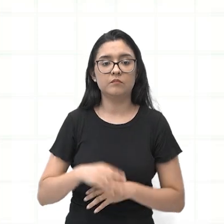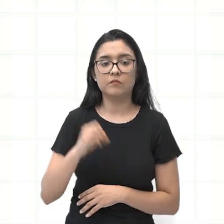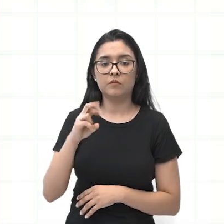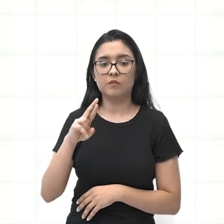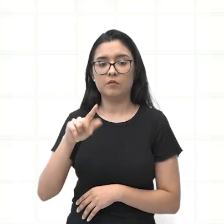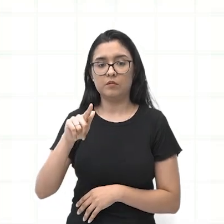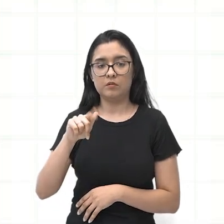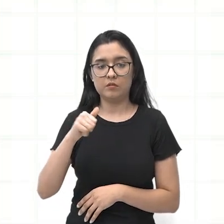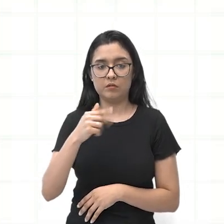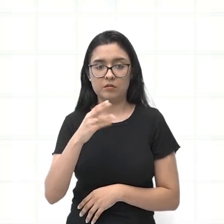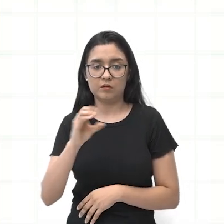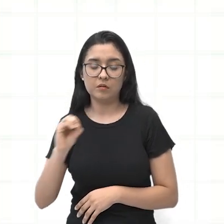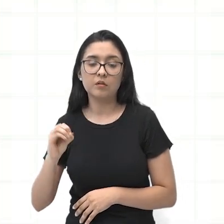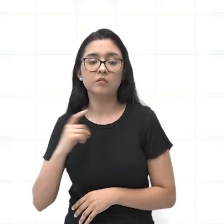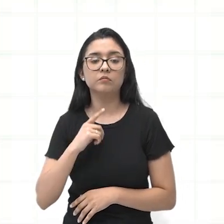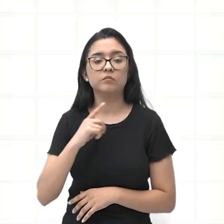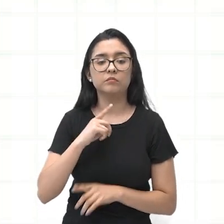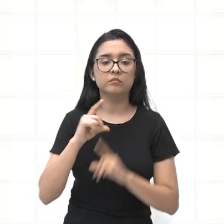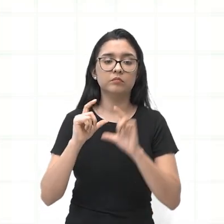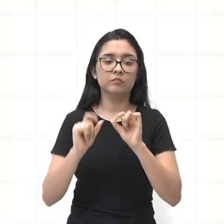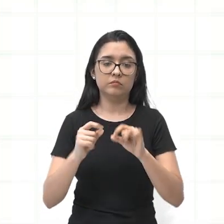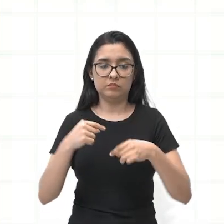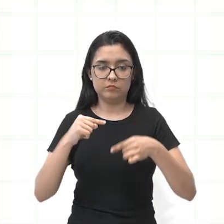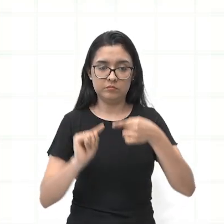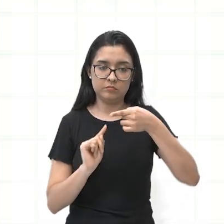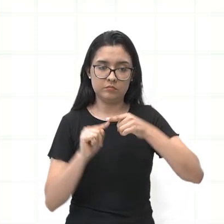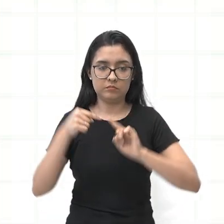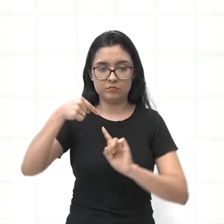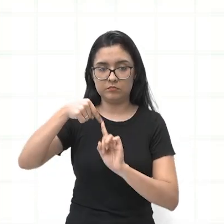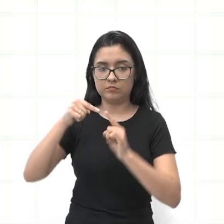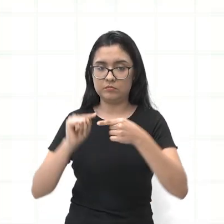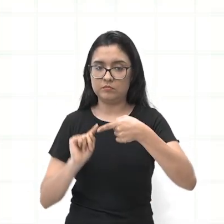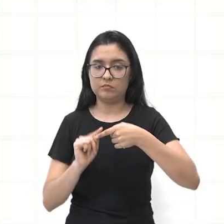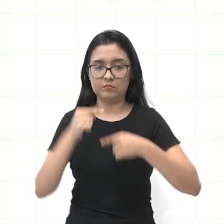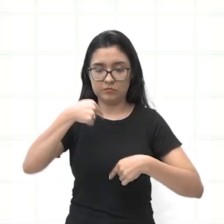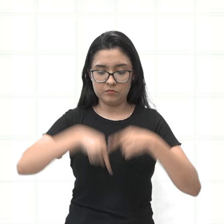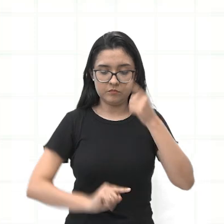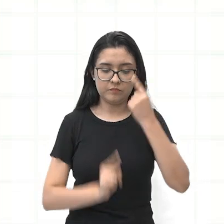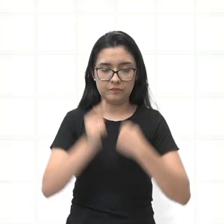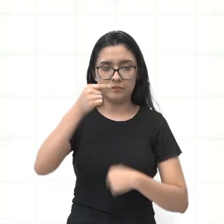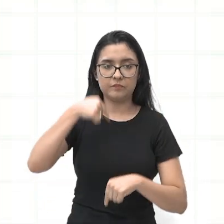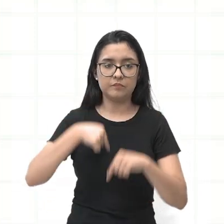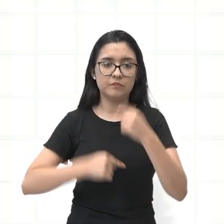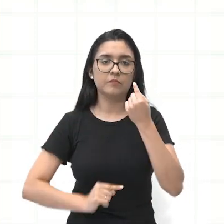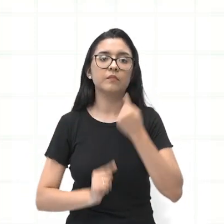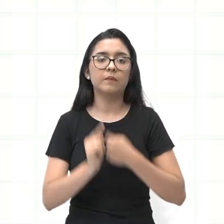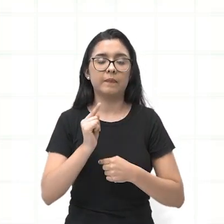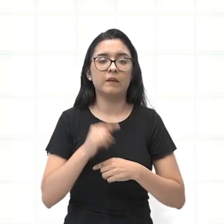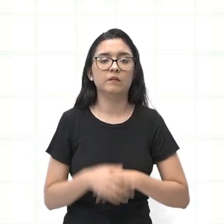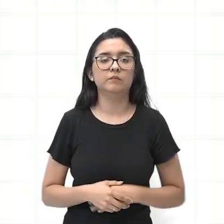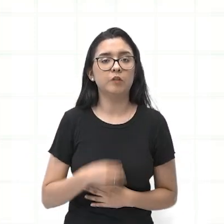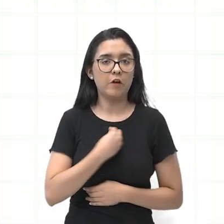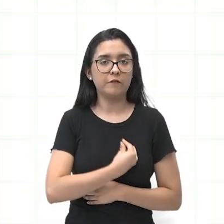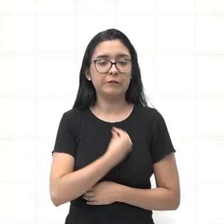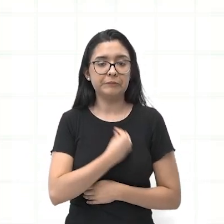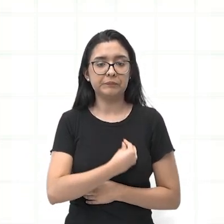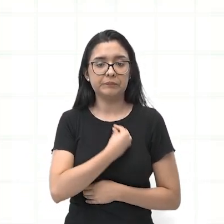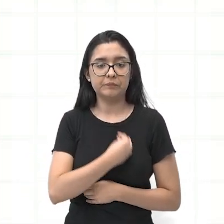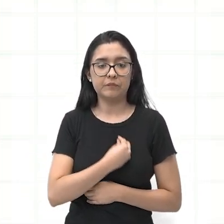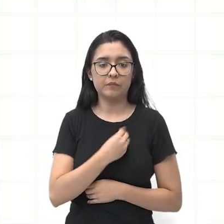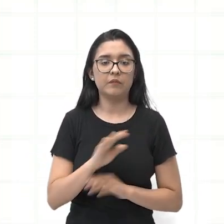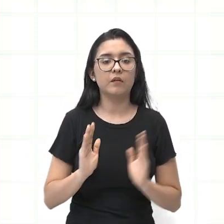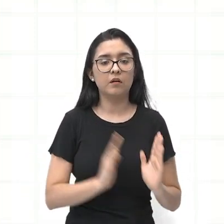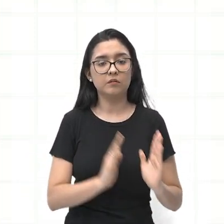de tecidos que vão estar interagindo para executar determinada função vital. E o